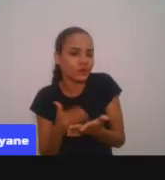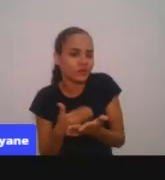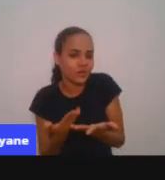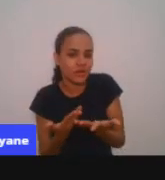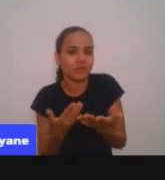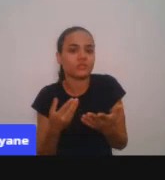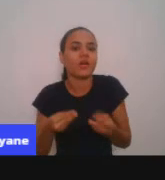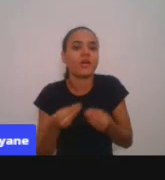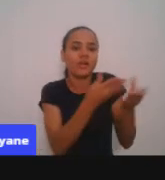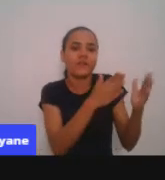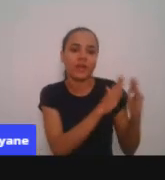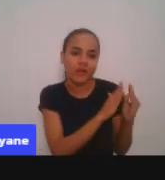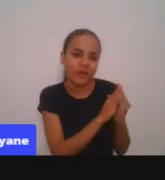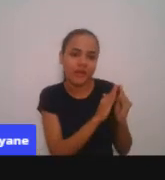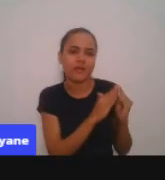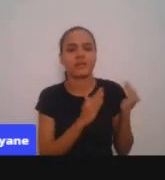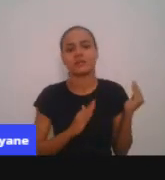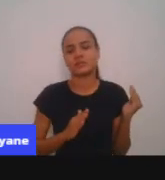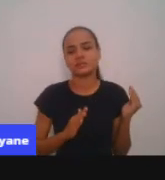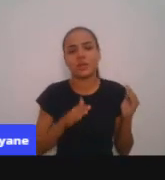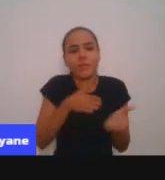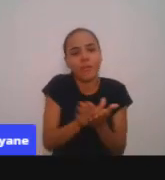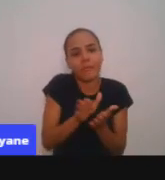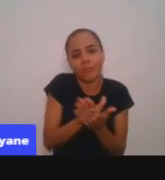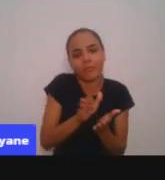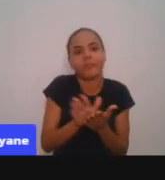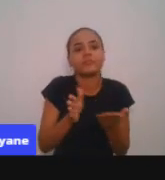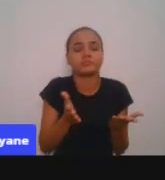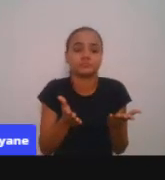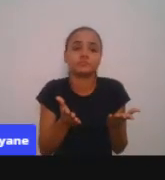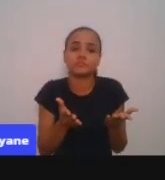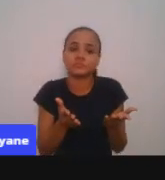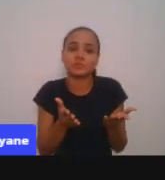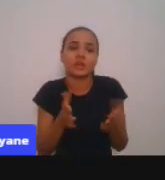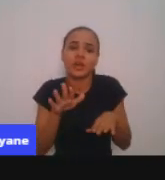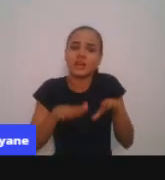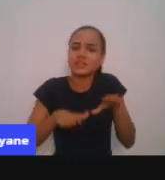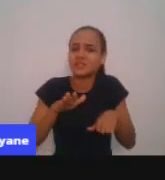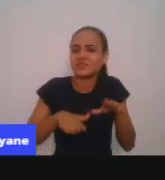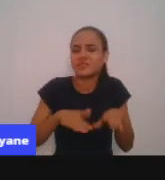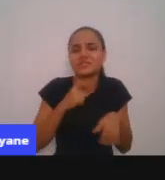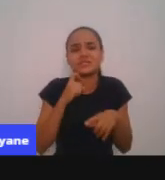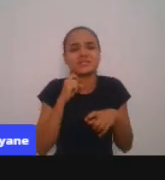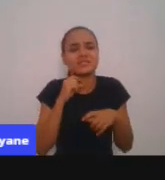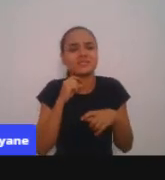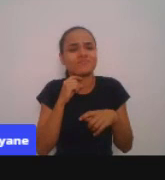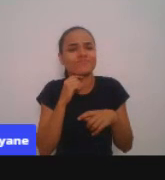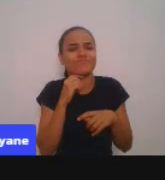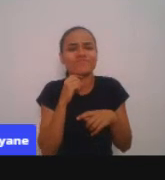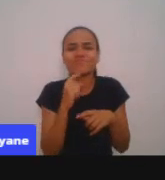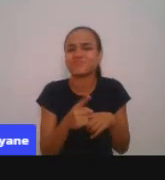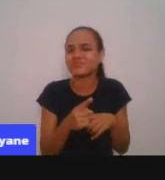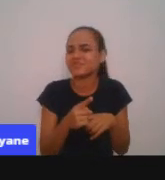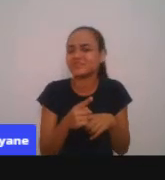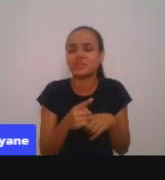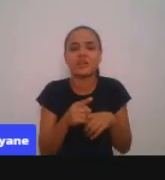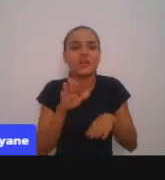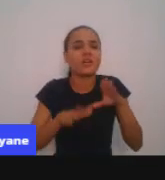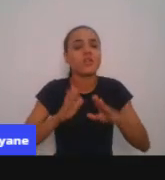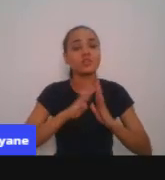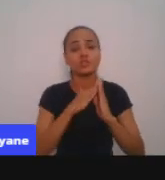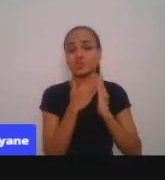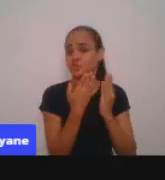jogos para levar para casa, às vezes também é enviado, às vezes eu não dou conta, a minha escola não dá conta de imprimir